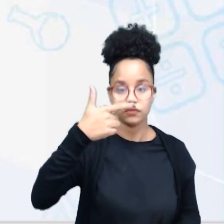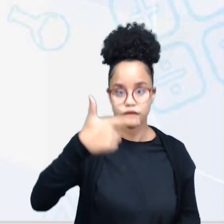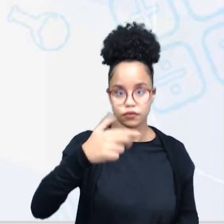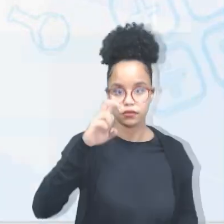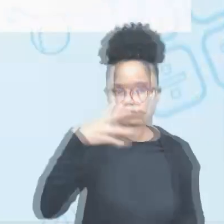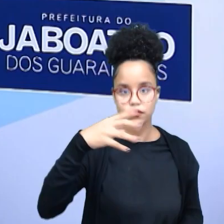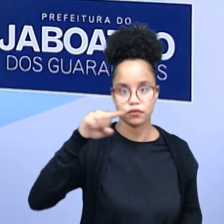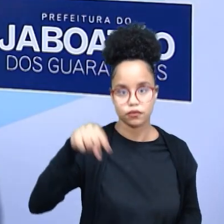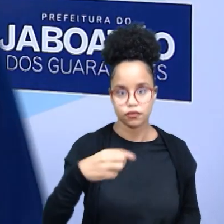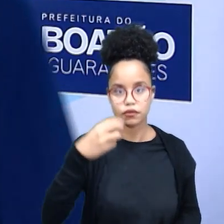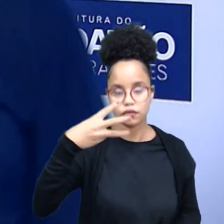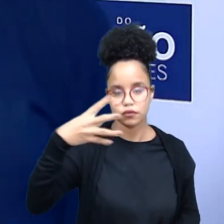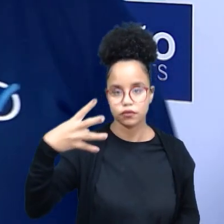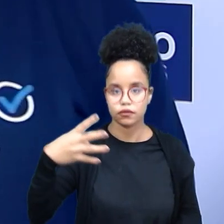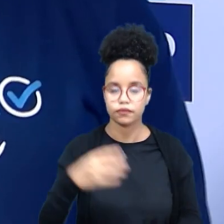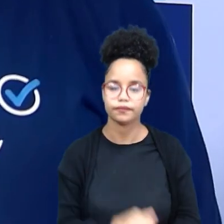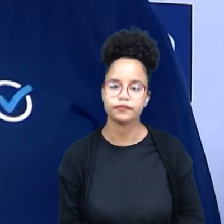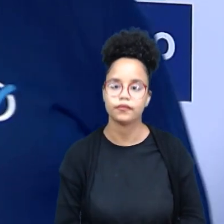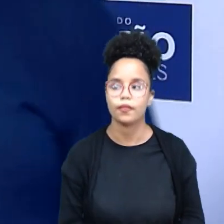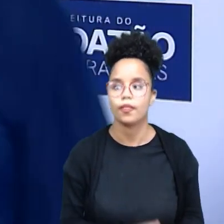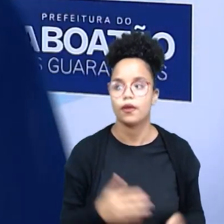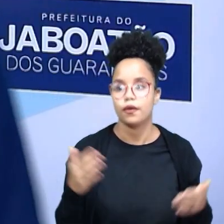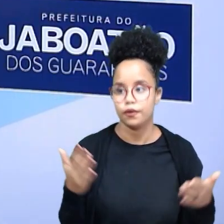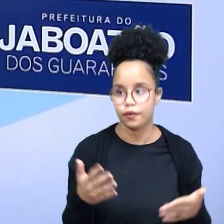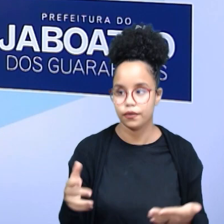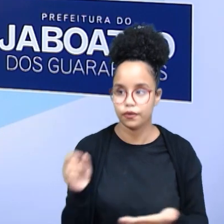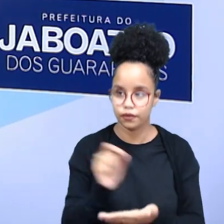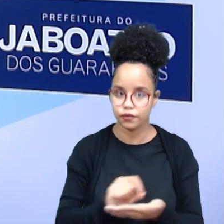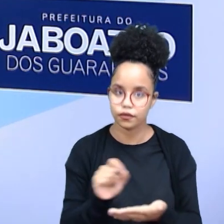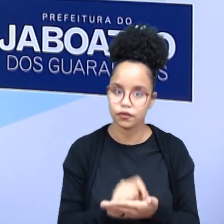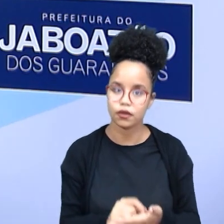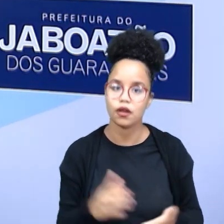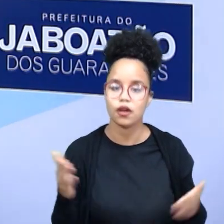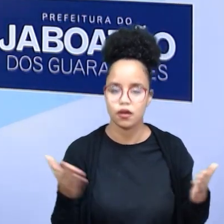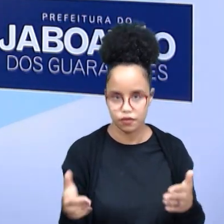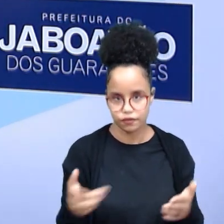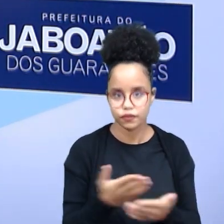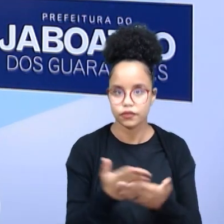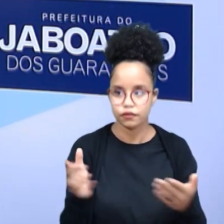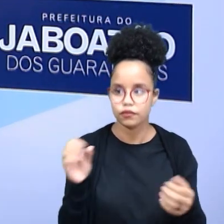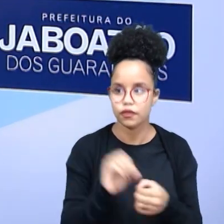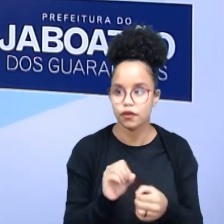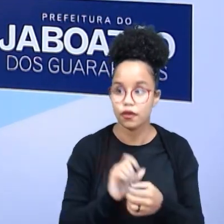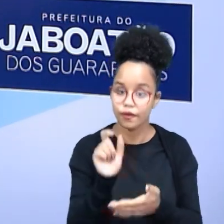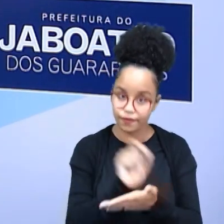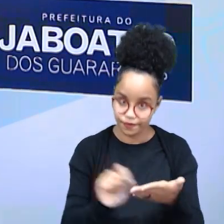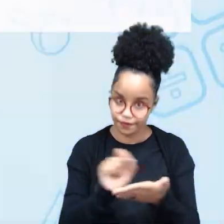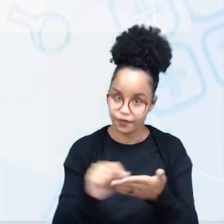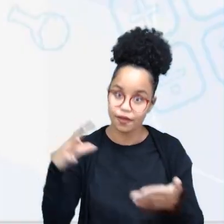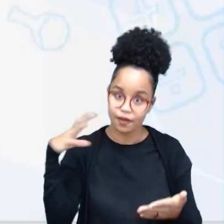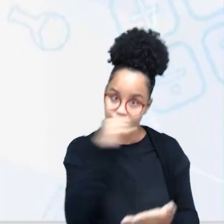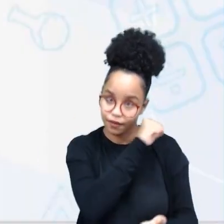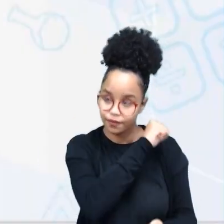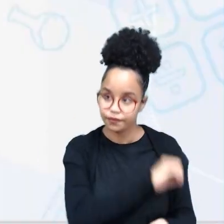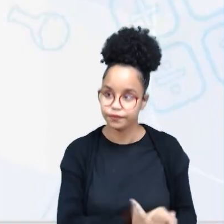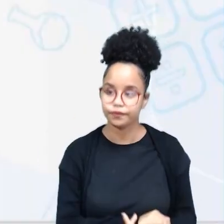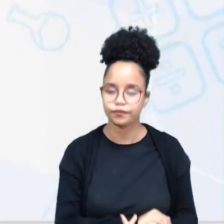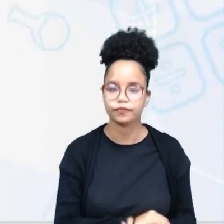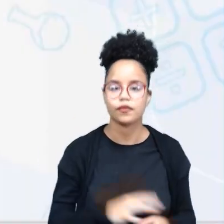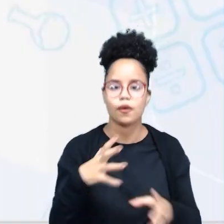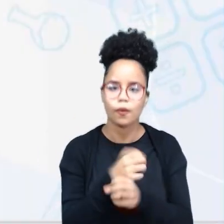Ok vamos agora para o desafio já chegou sua vez de fazer agora então anota aí tá rapidinho